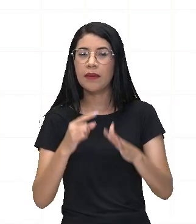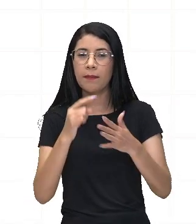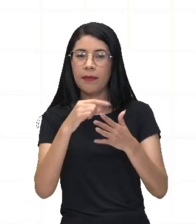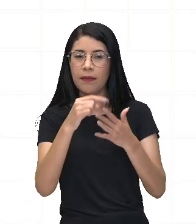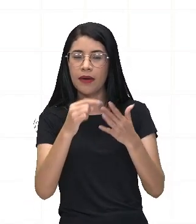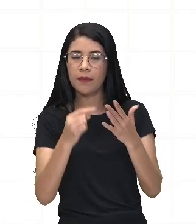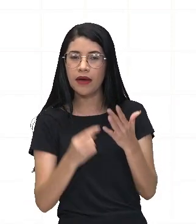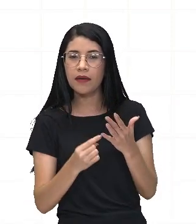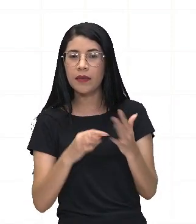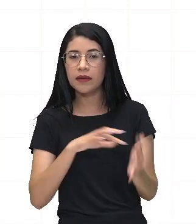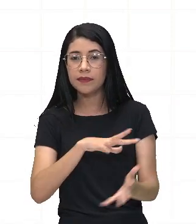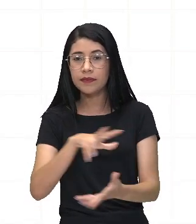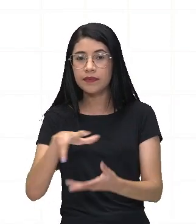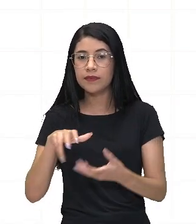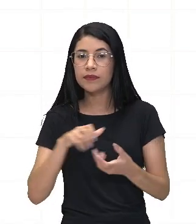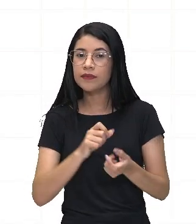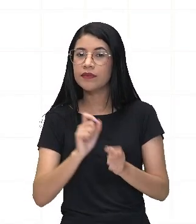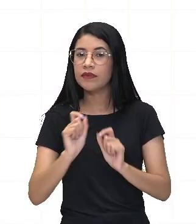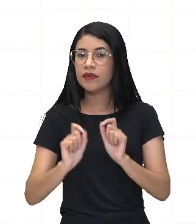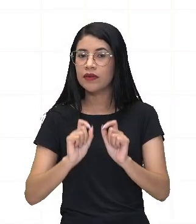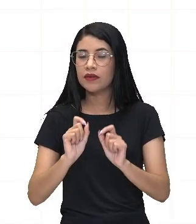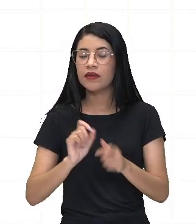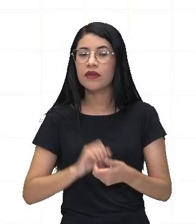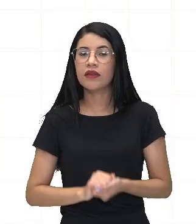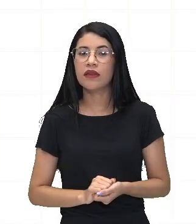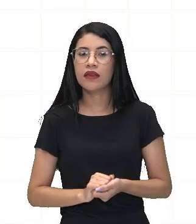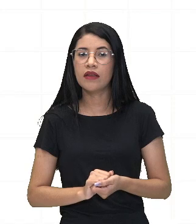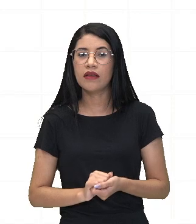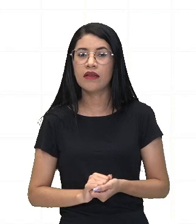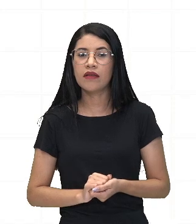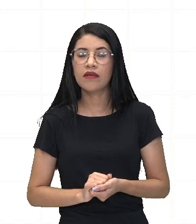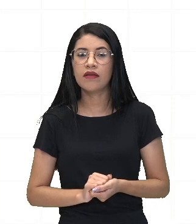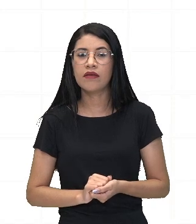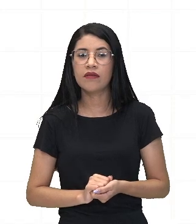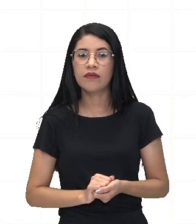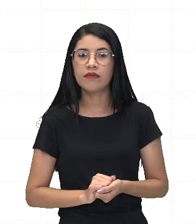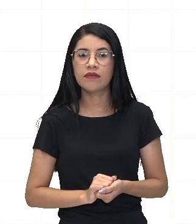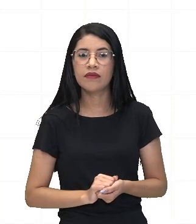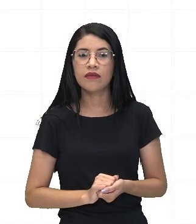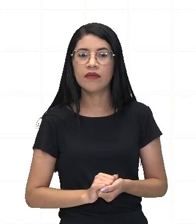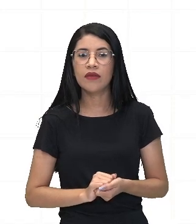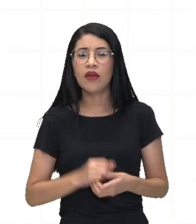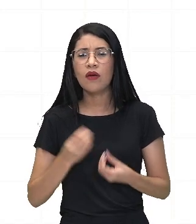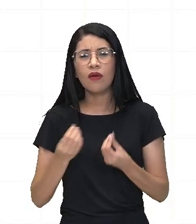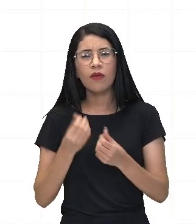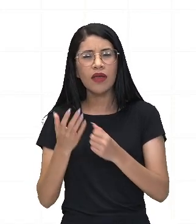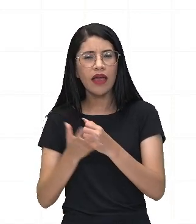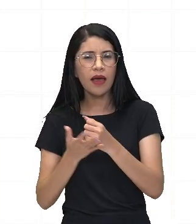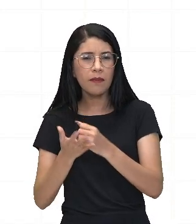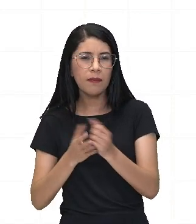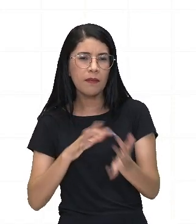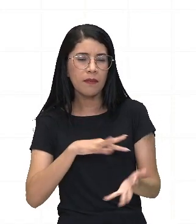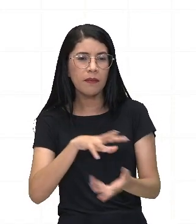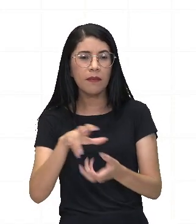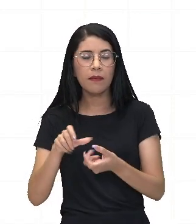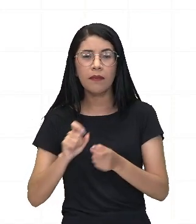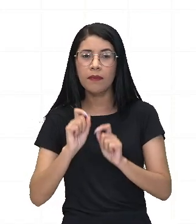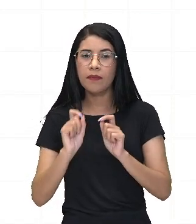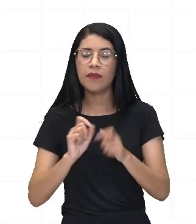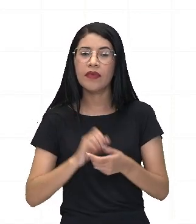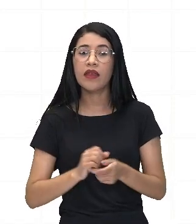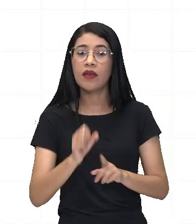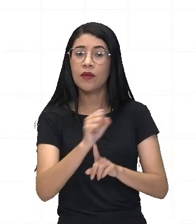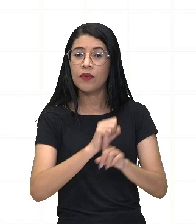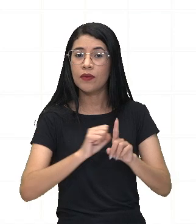da sustentabilidade, né? Os que vão sustentar aí essa sustentabilidade. Então, nós temos o pilar